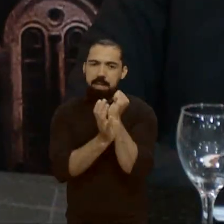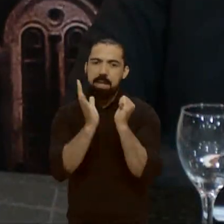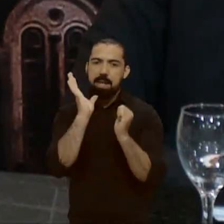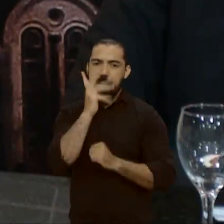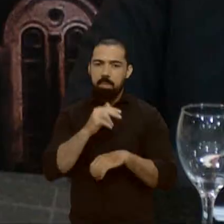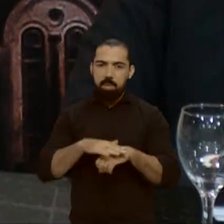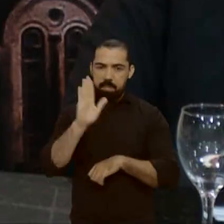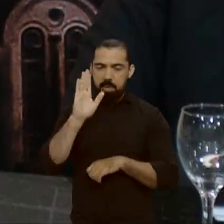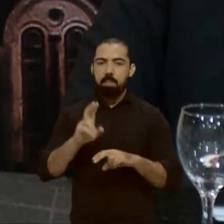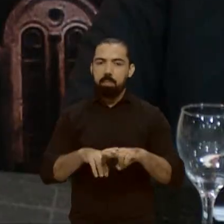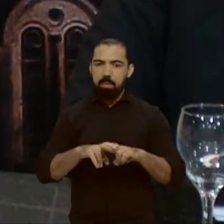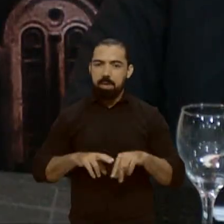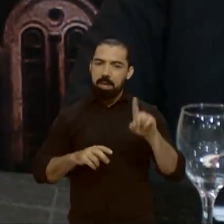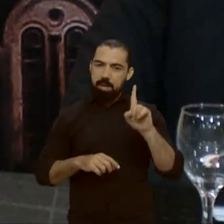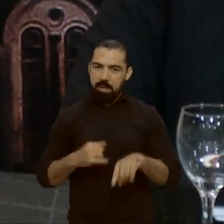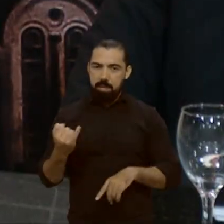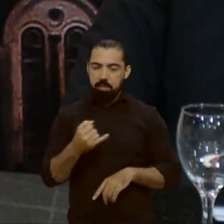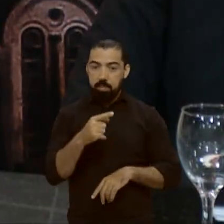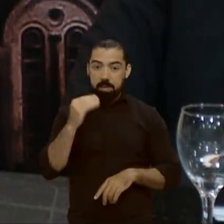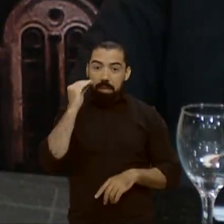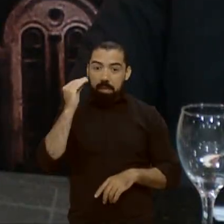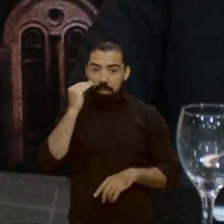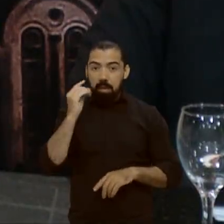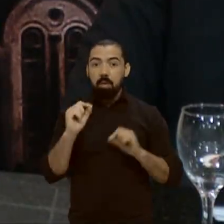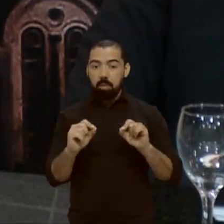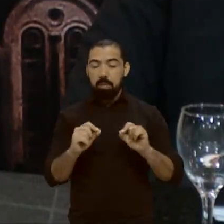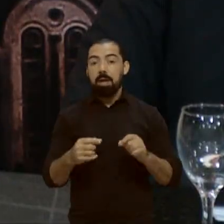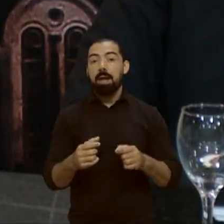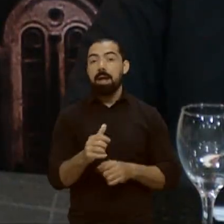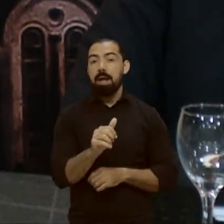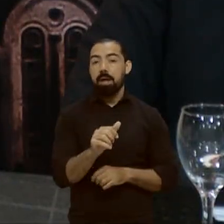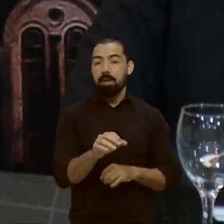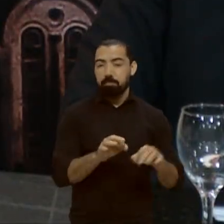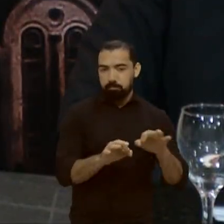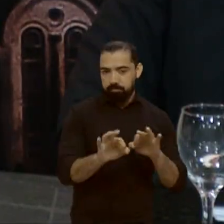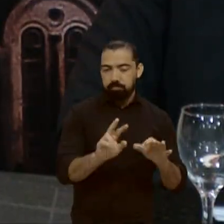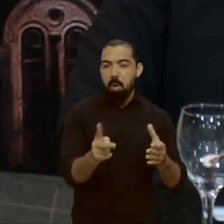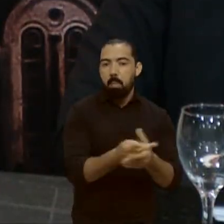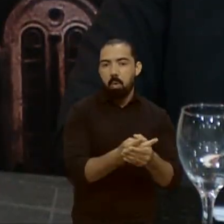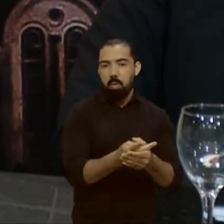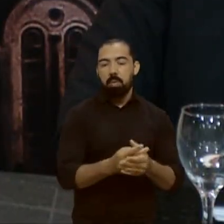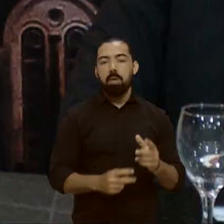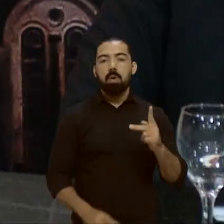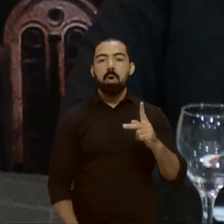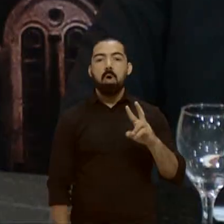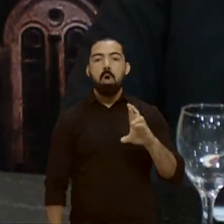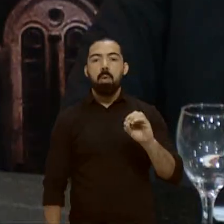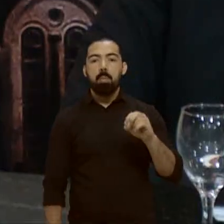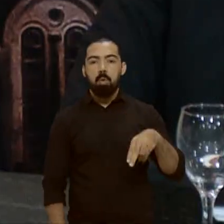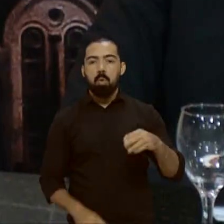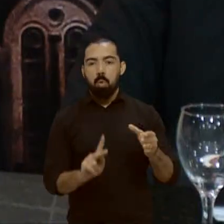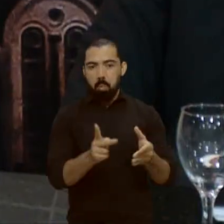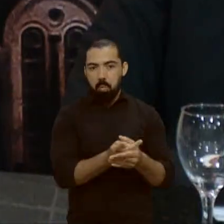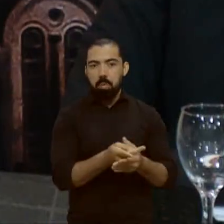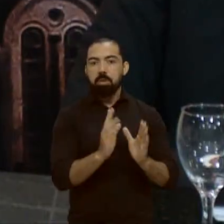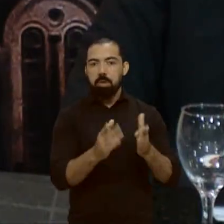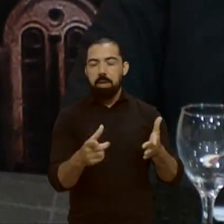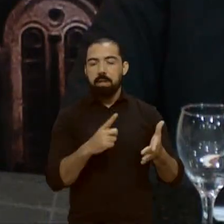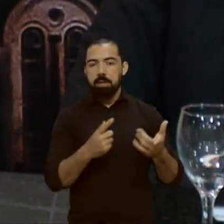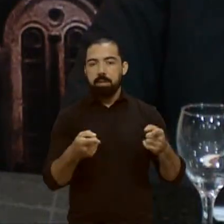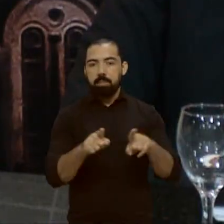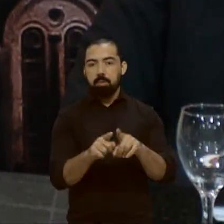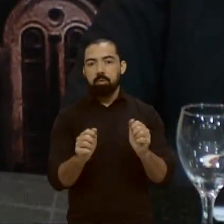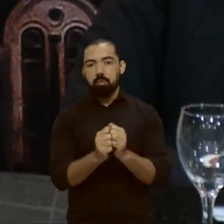já fazer essa tentativa de forma administrativa. Inclusive, o PROCON ele tem uma parceria já com o Tribunal de